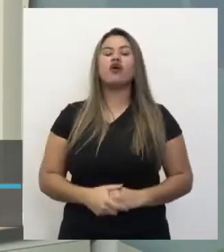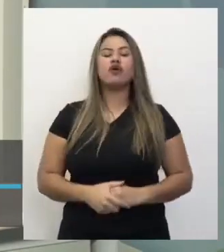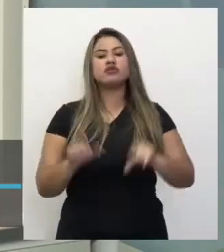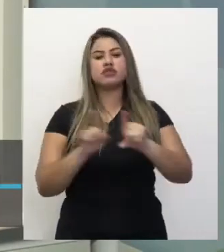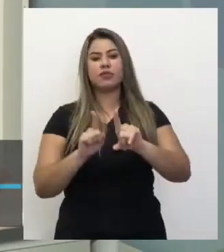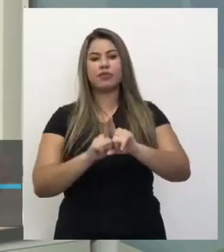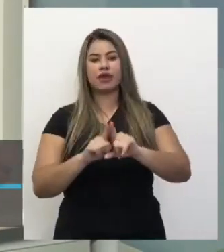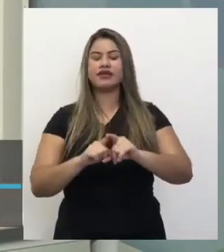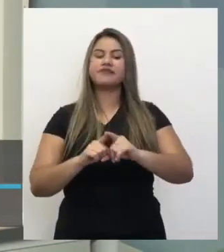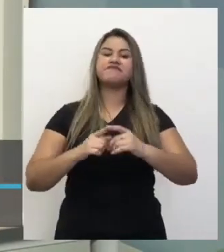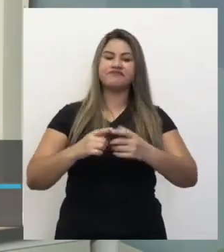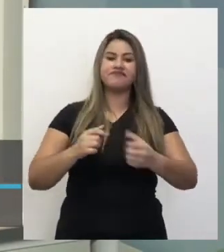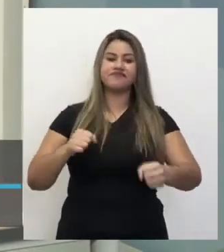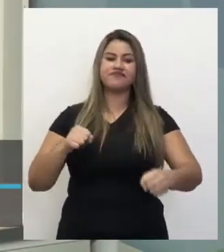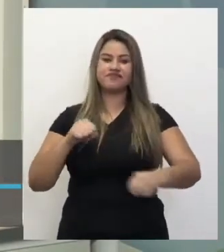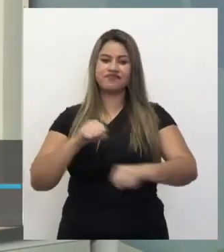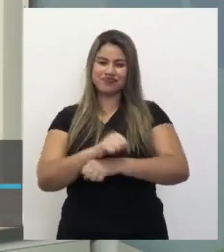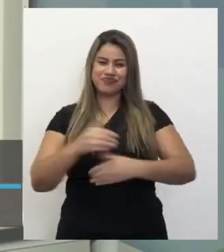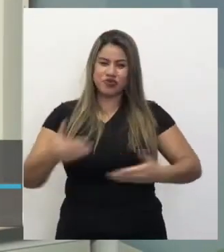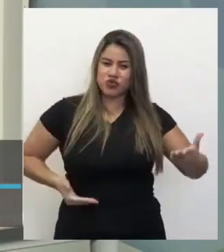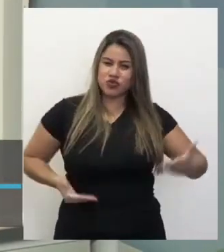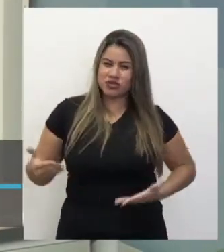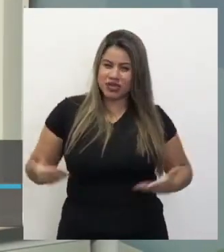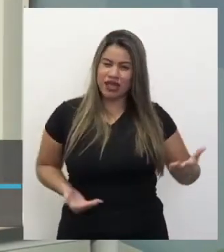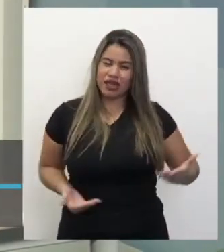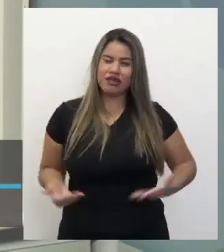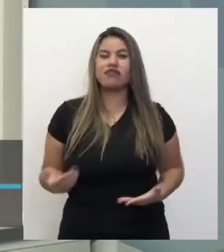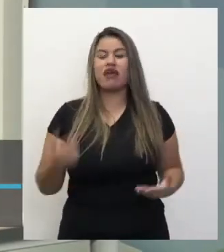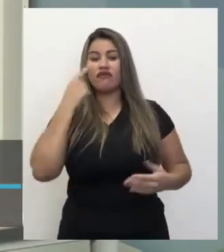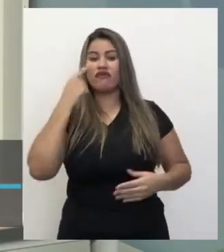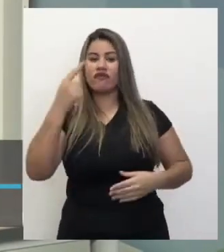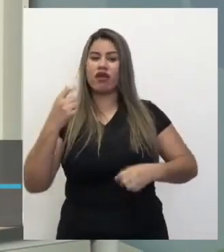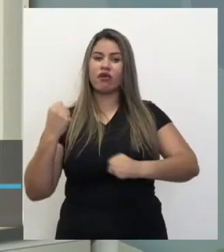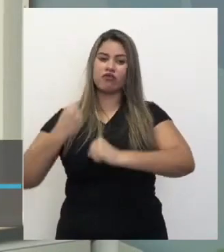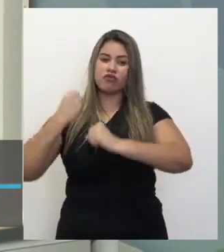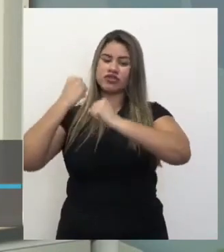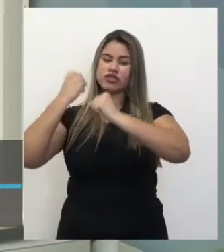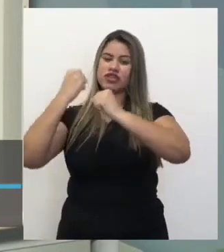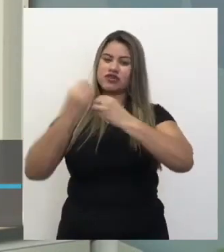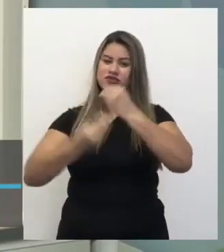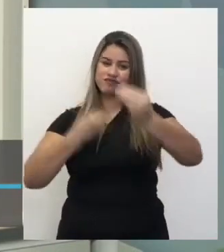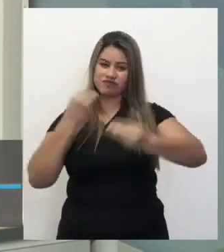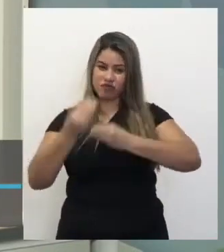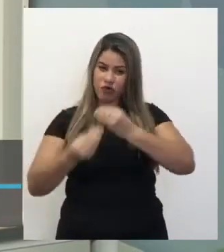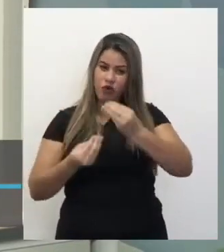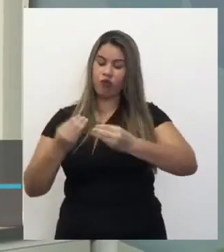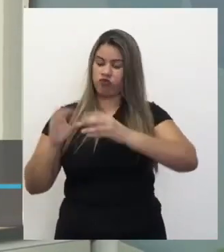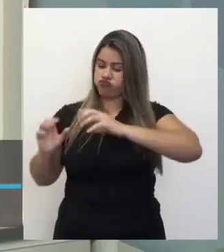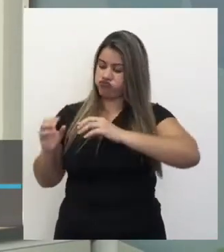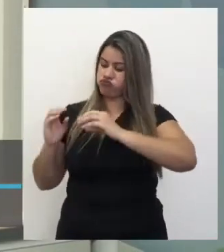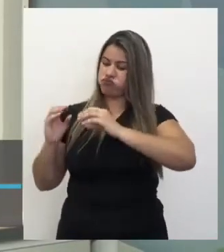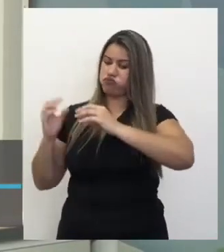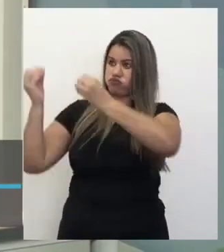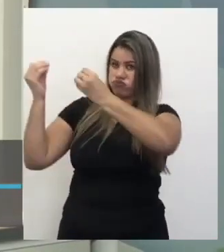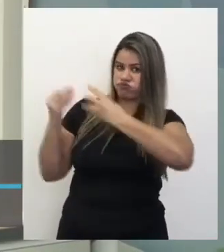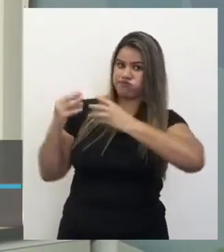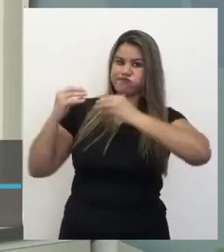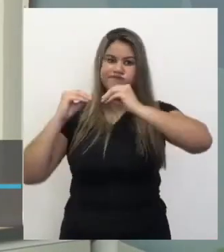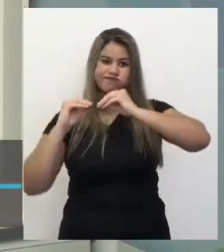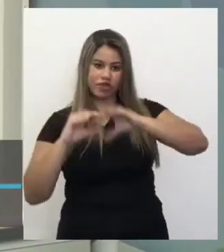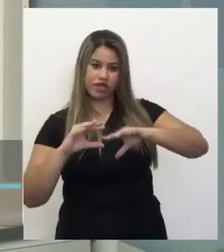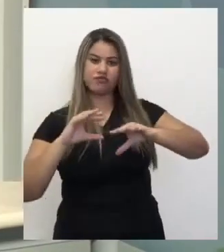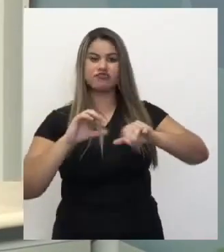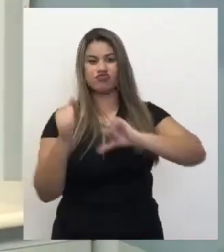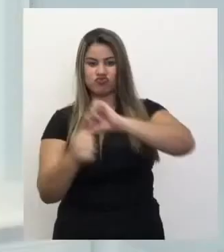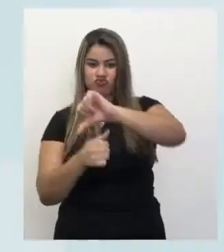seus servos. Então, vocês vejam que é meio que um poder que vai sendo transferido aí, tá? Vamos continuar analisando a